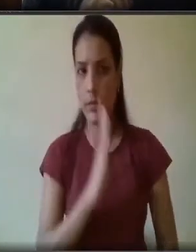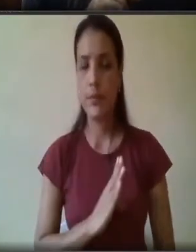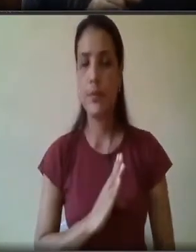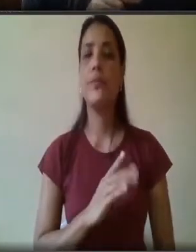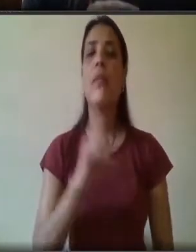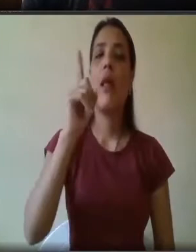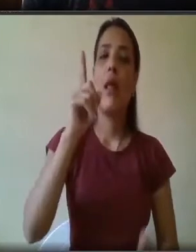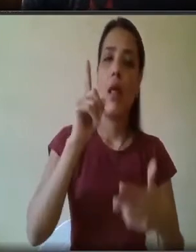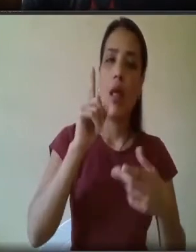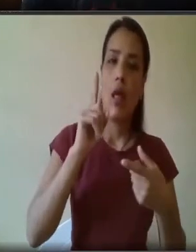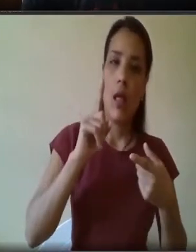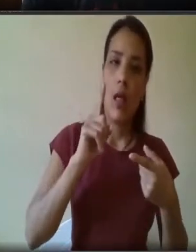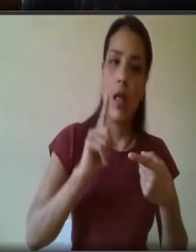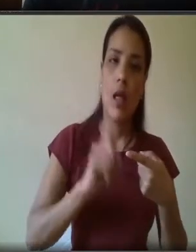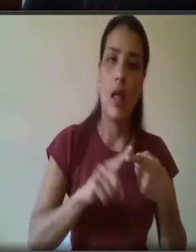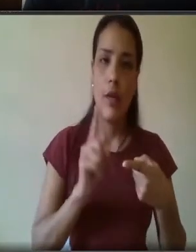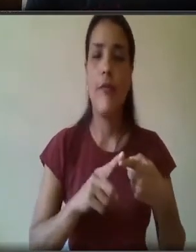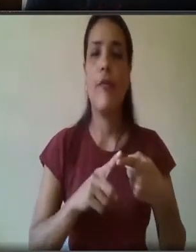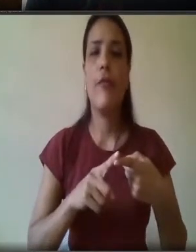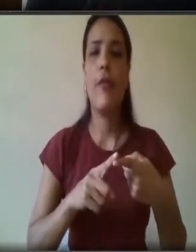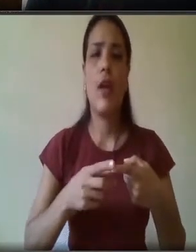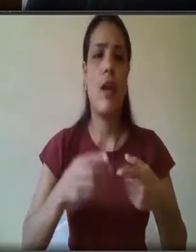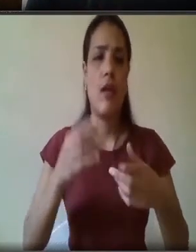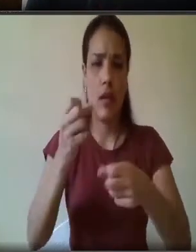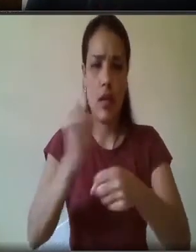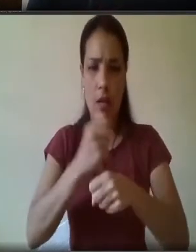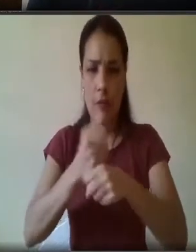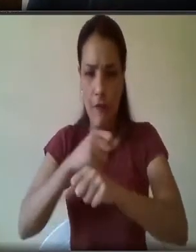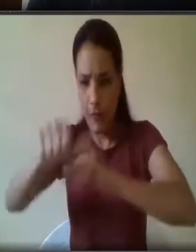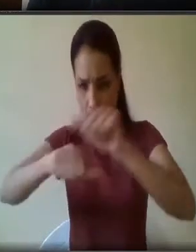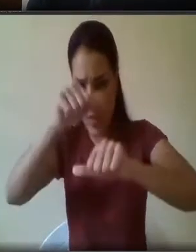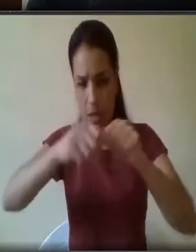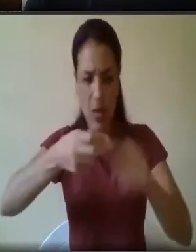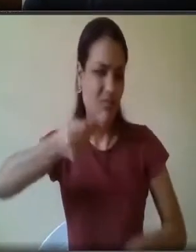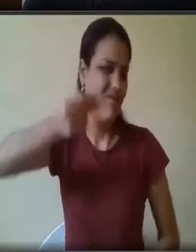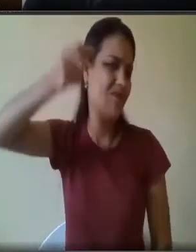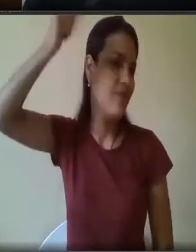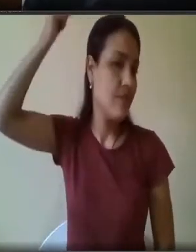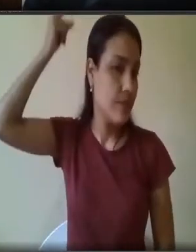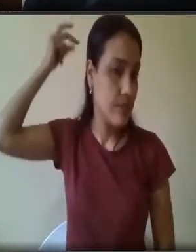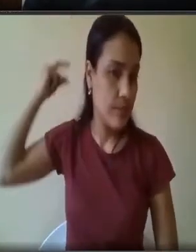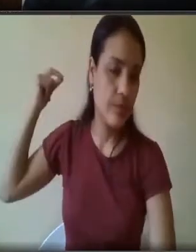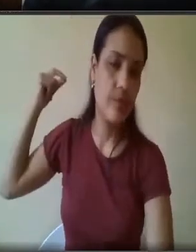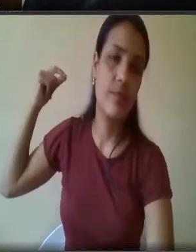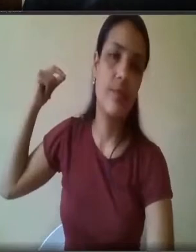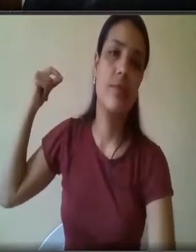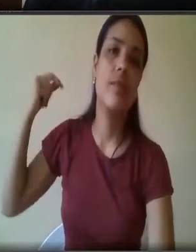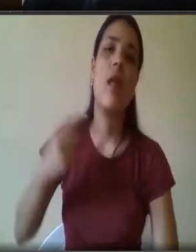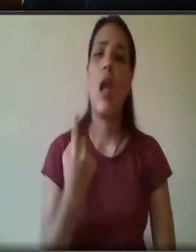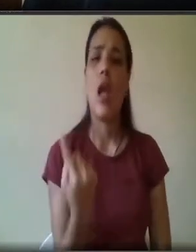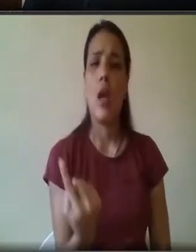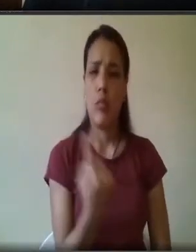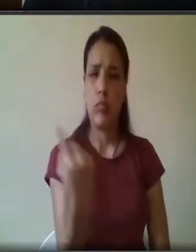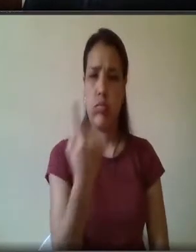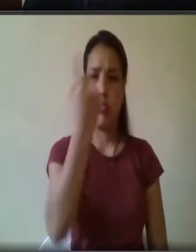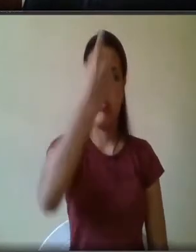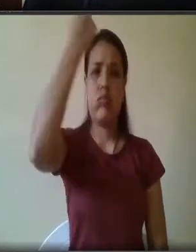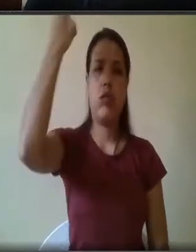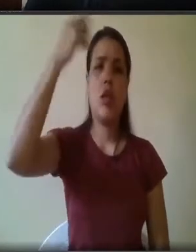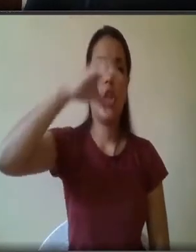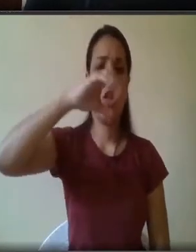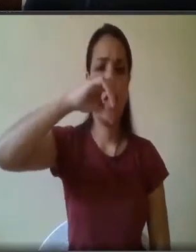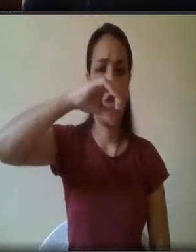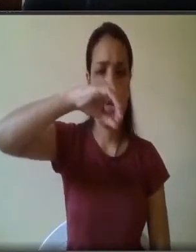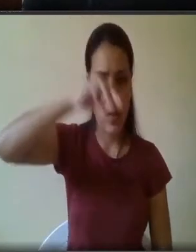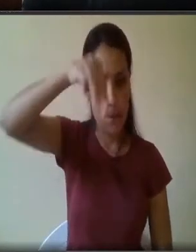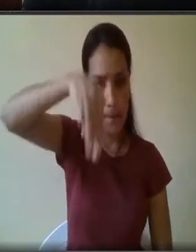antiga, é extremamente modesto, né? Porque 3% do território passa de 900 metros de altitude, não tem dobramento